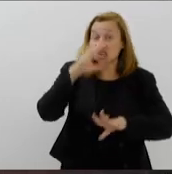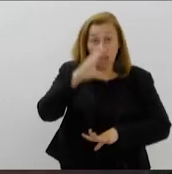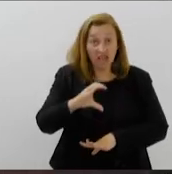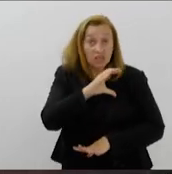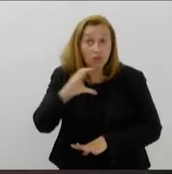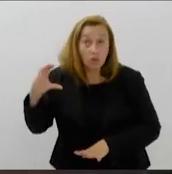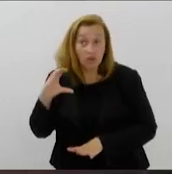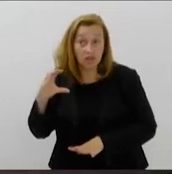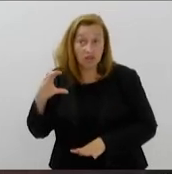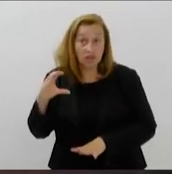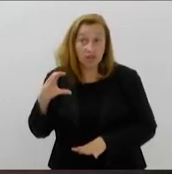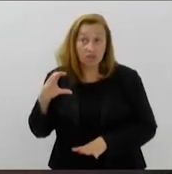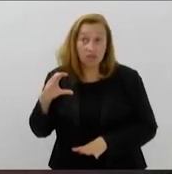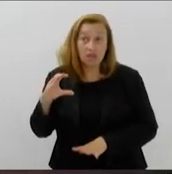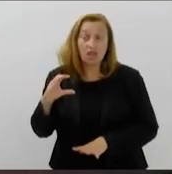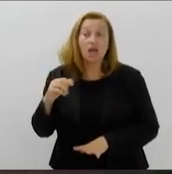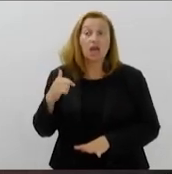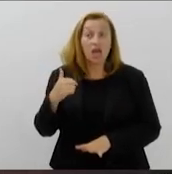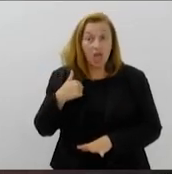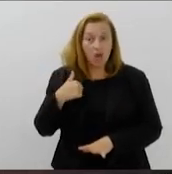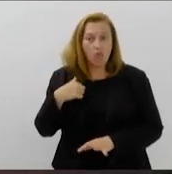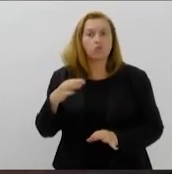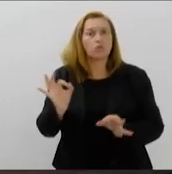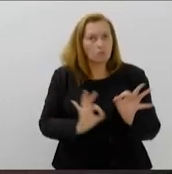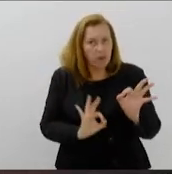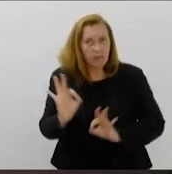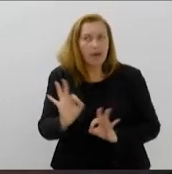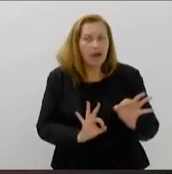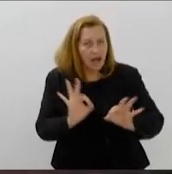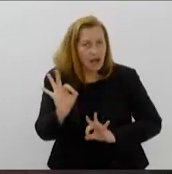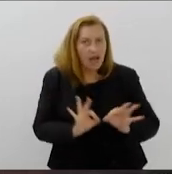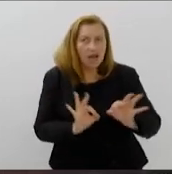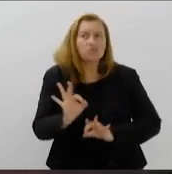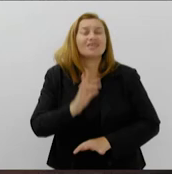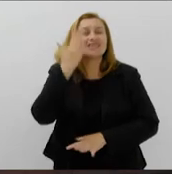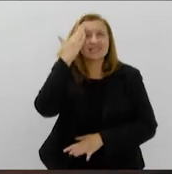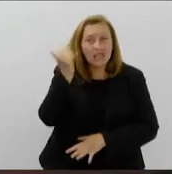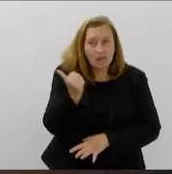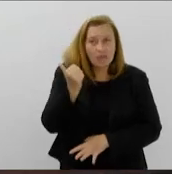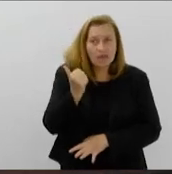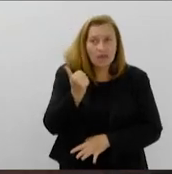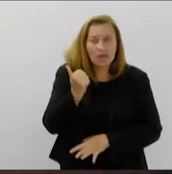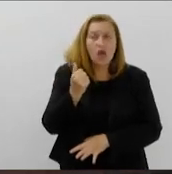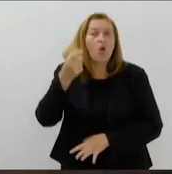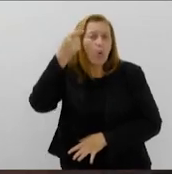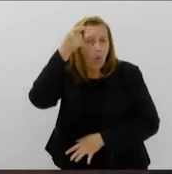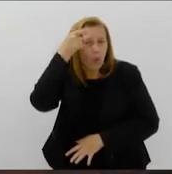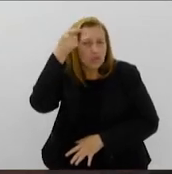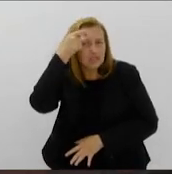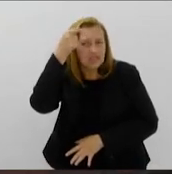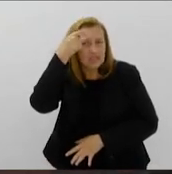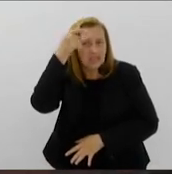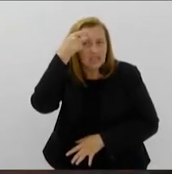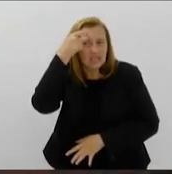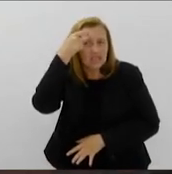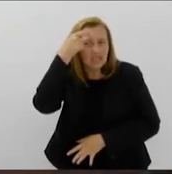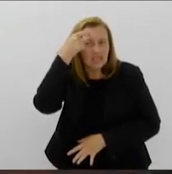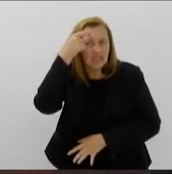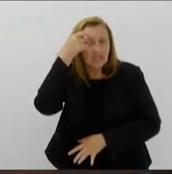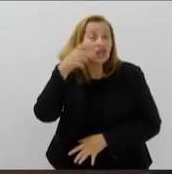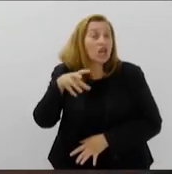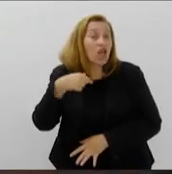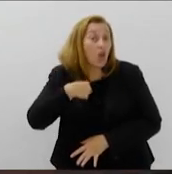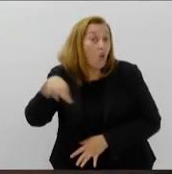católica, eu devo estar preparado, eu devo saber, eu devo ter consciência de que vou